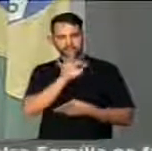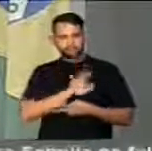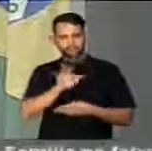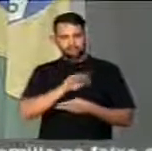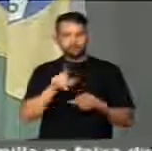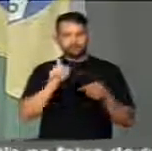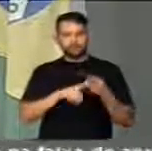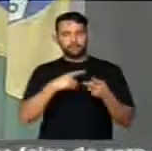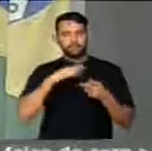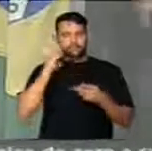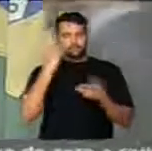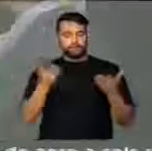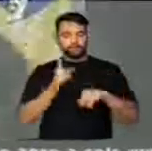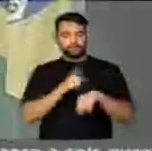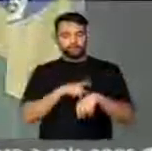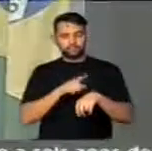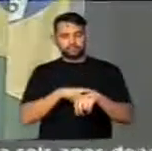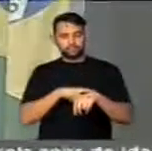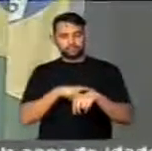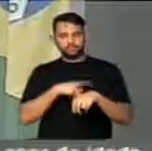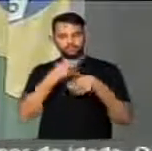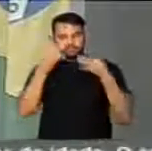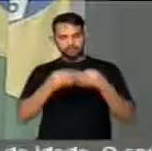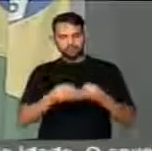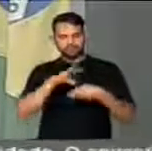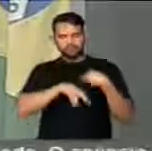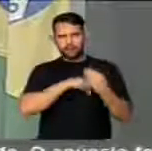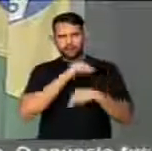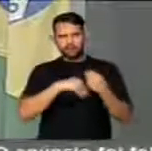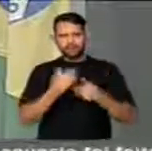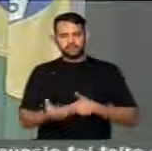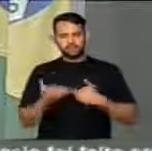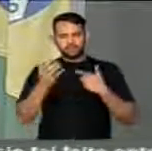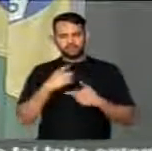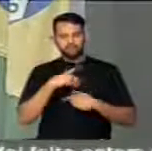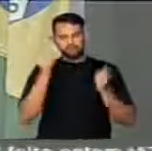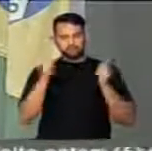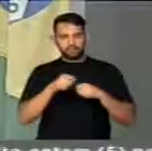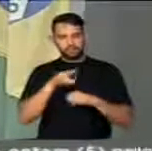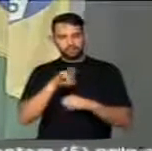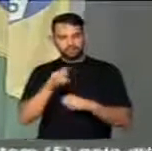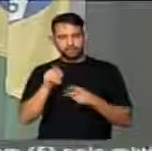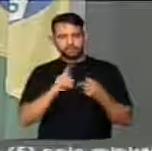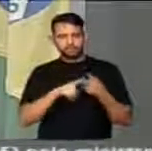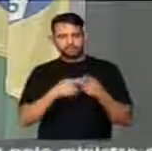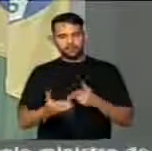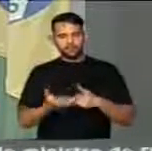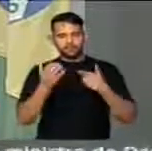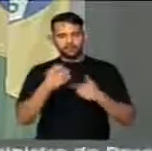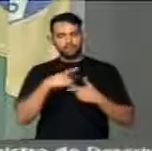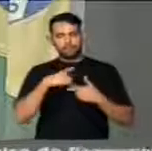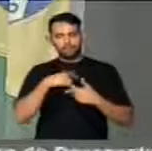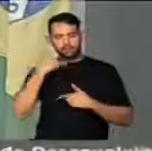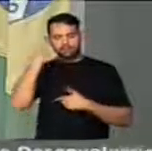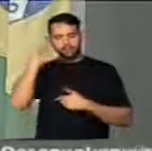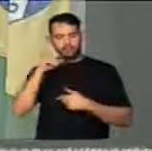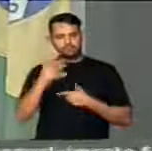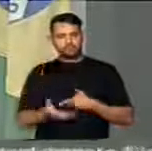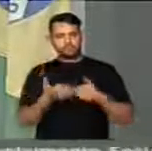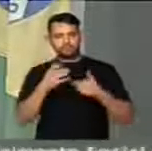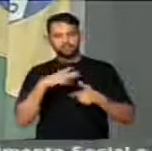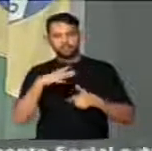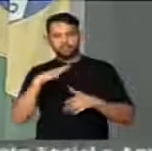letalidade das quadrilhas e do crime organizado no Brasil. Não é razoável que criminosos usem